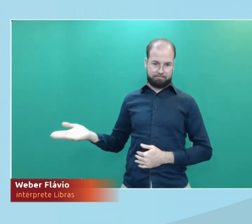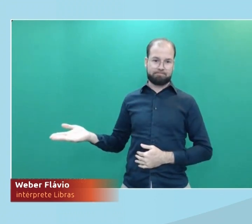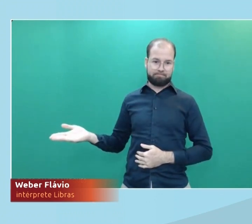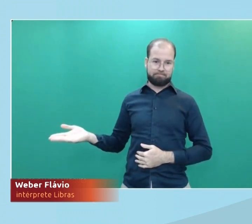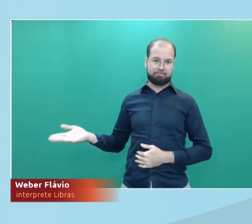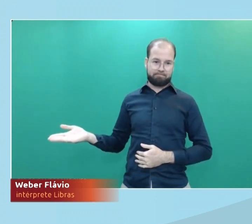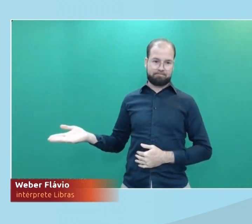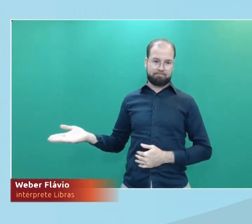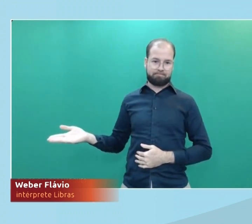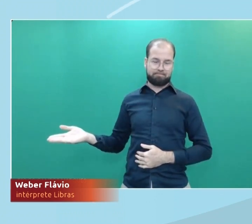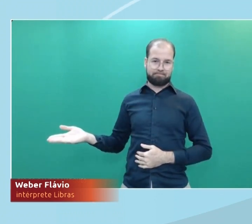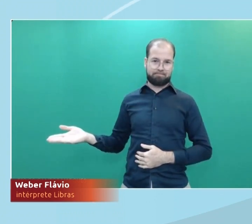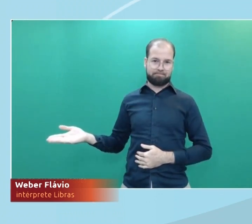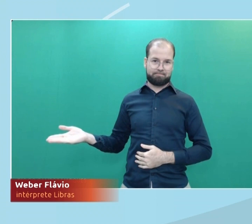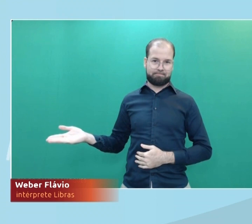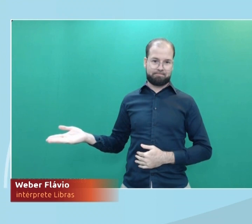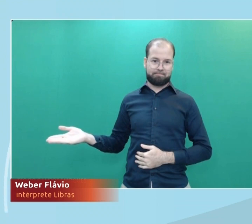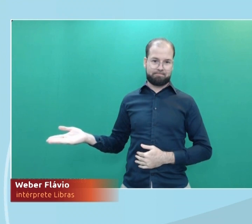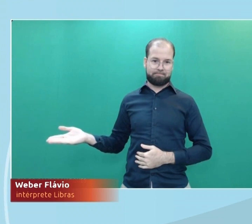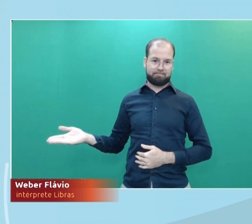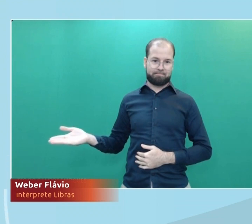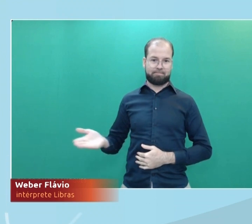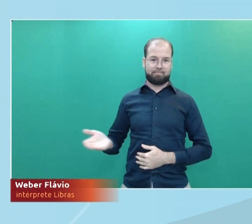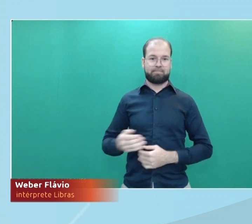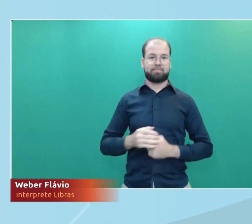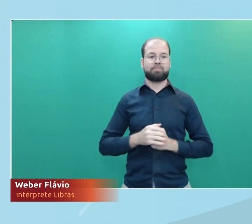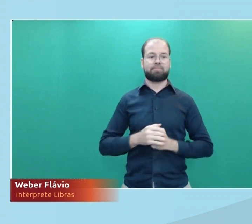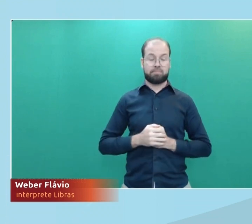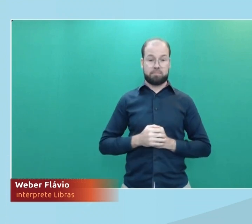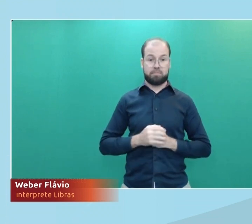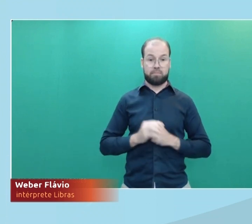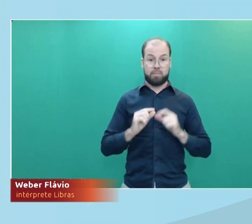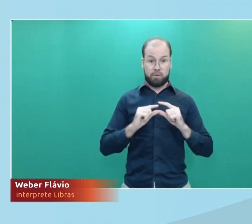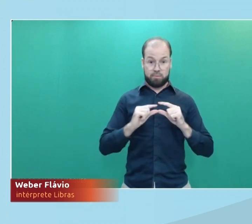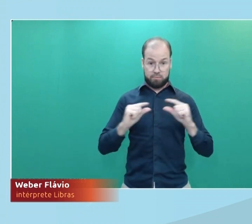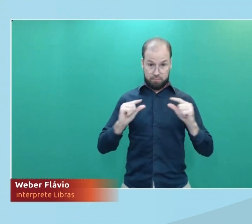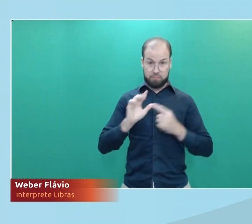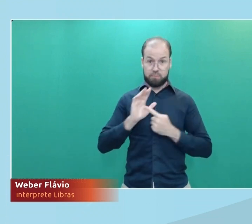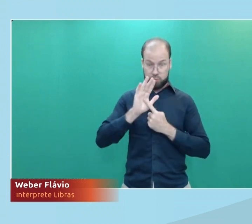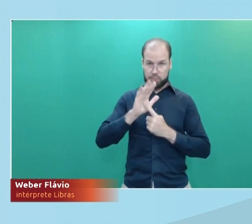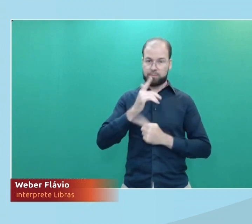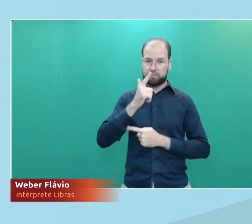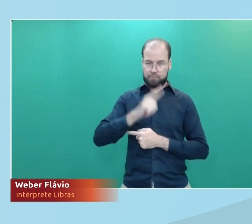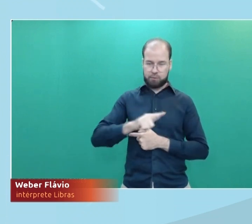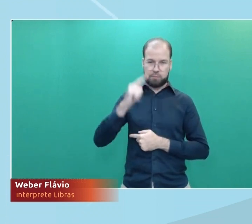mj.gov.br/escola segura. Está aparecendo aqui embaixo na nossa tela, mas eu vou repetir.